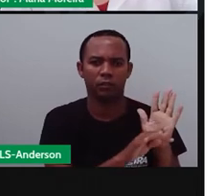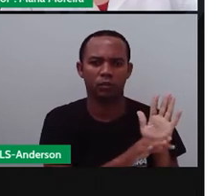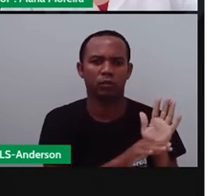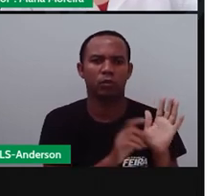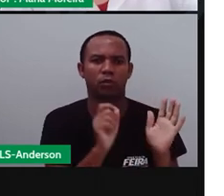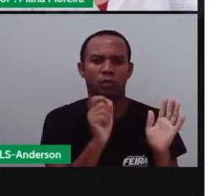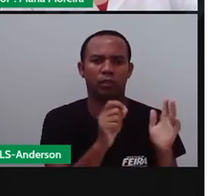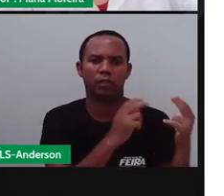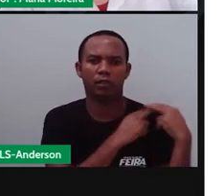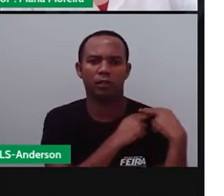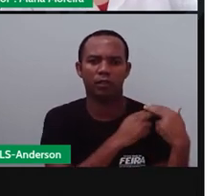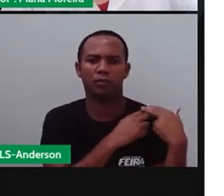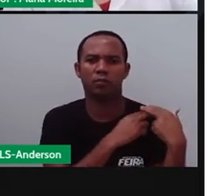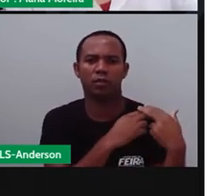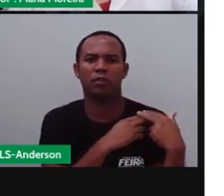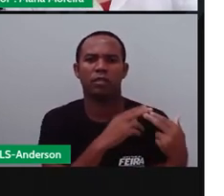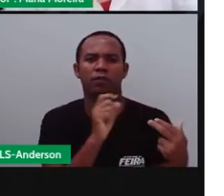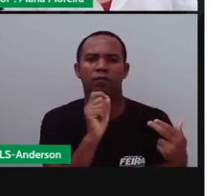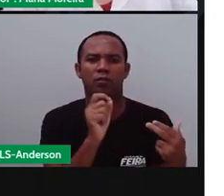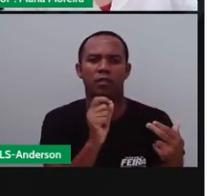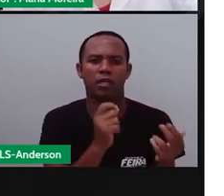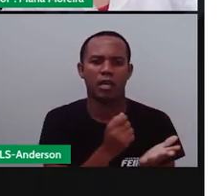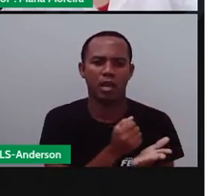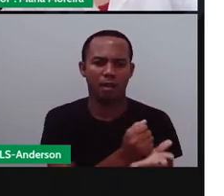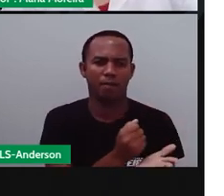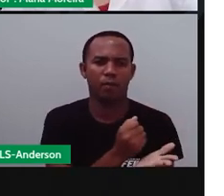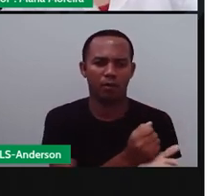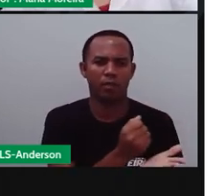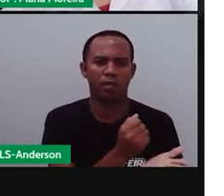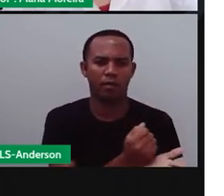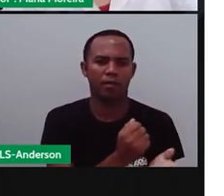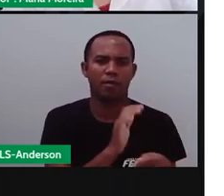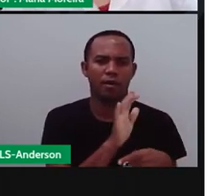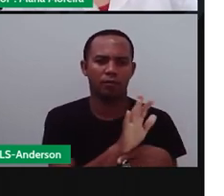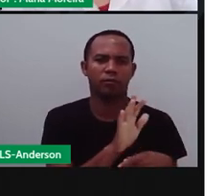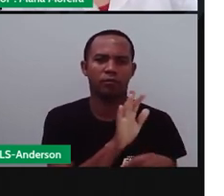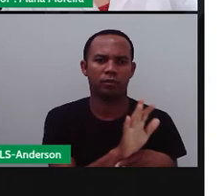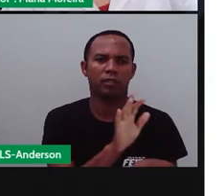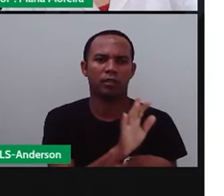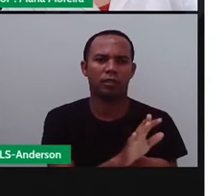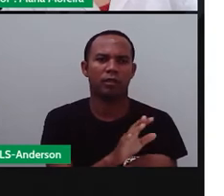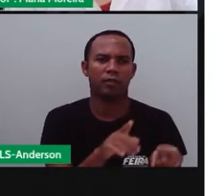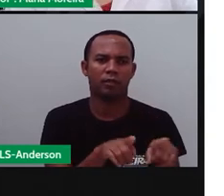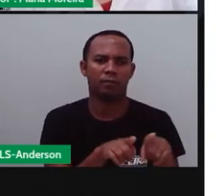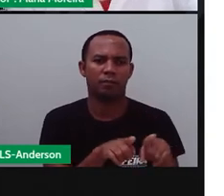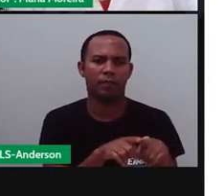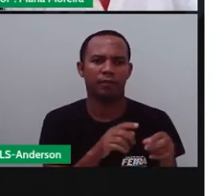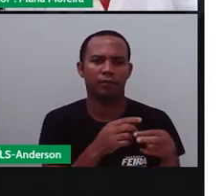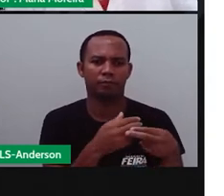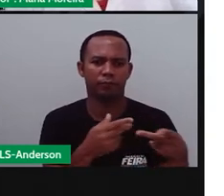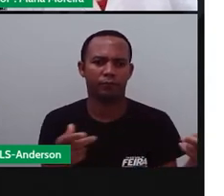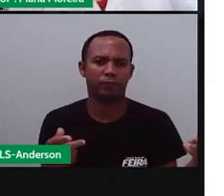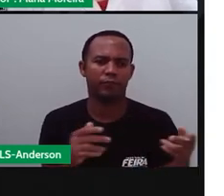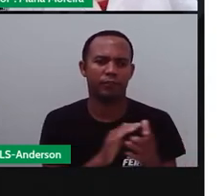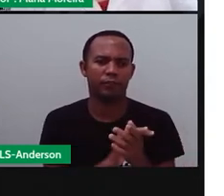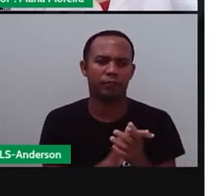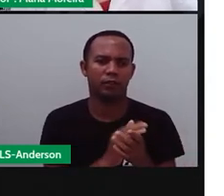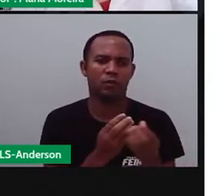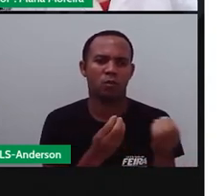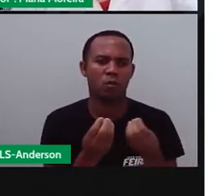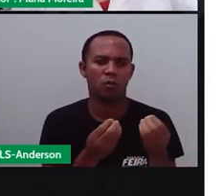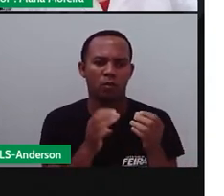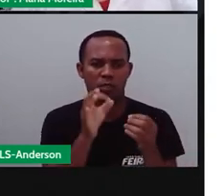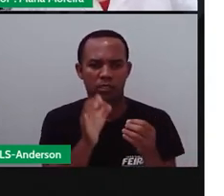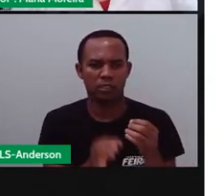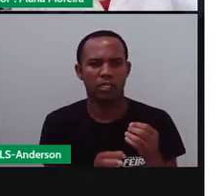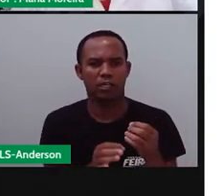é responsável por auxiliar, né? Na realização de ações, tanto como uma maneira certa